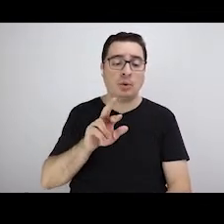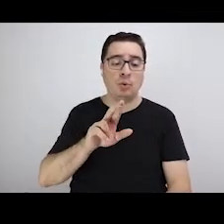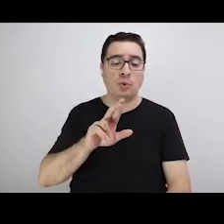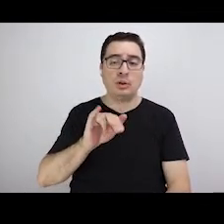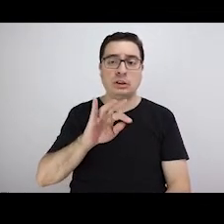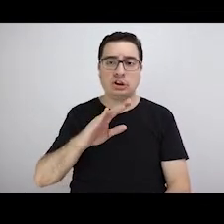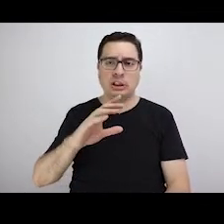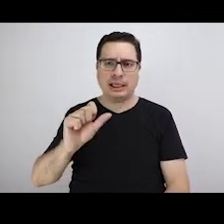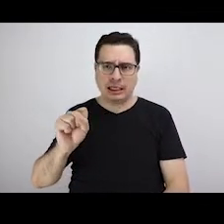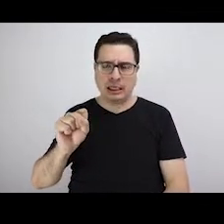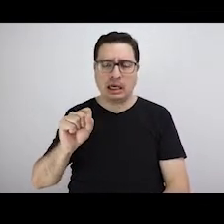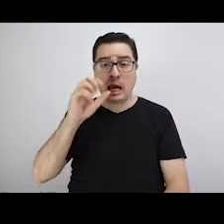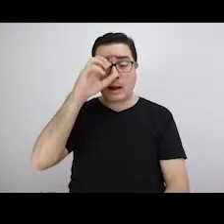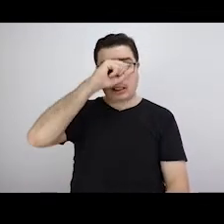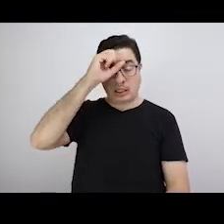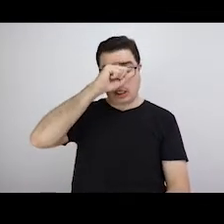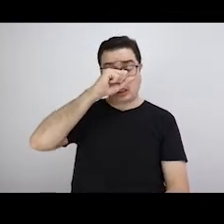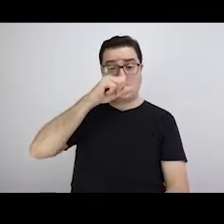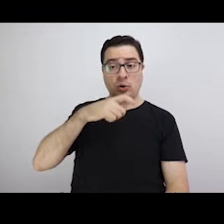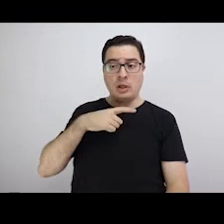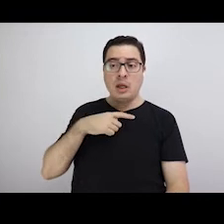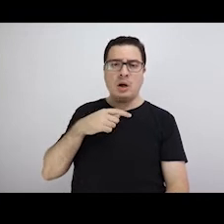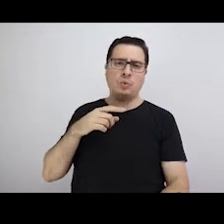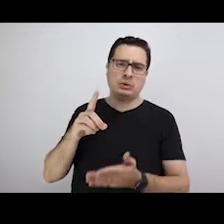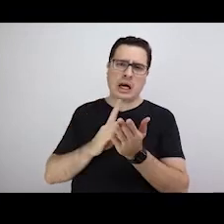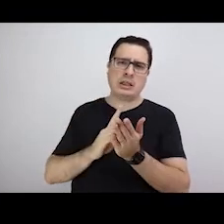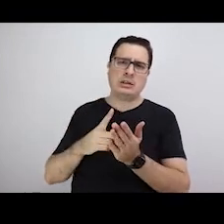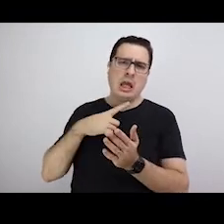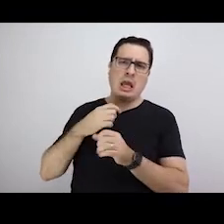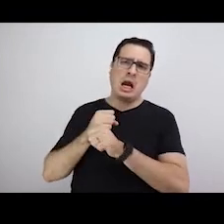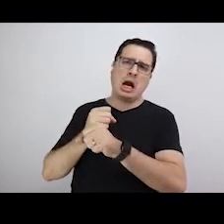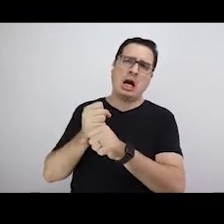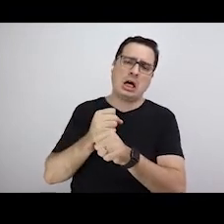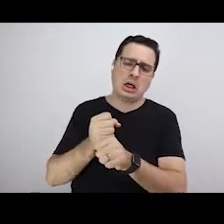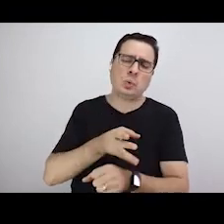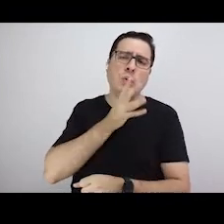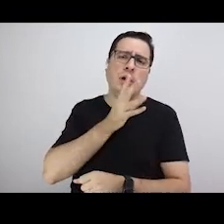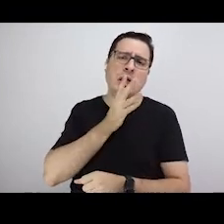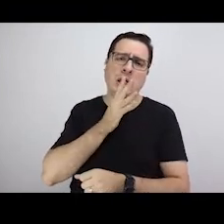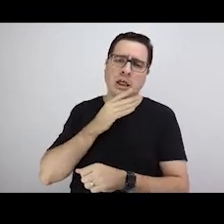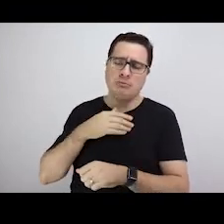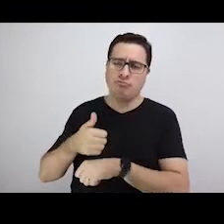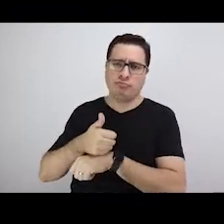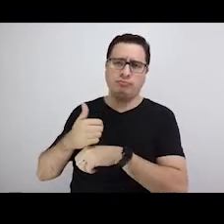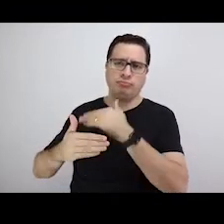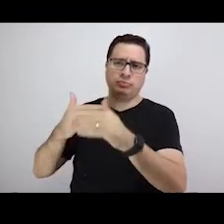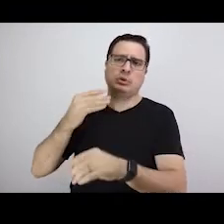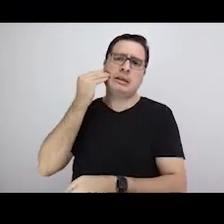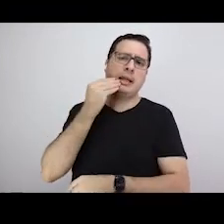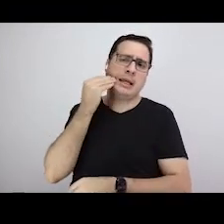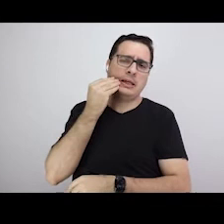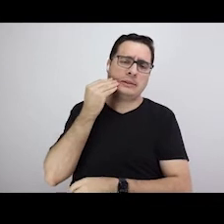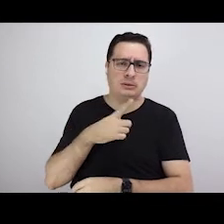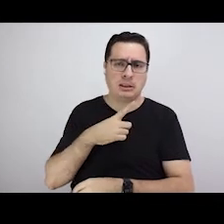aproveitar um aprendizado que os designers já acumularam ao longo do tempo ali de carreira, sua experiência